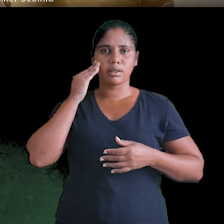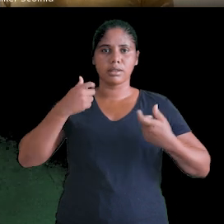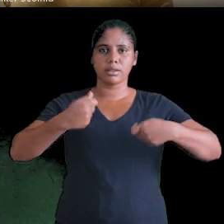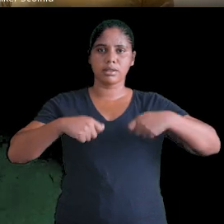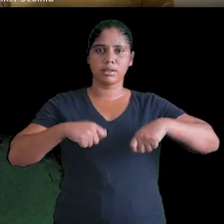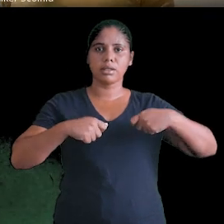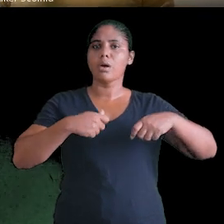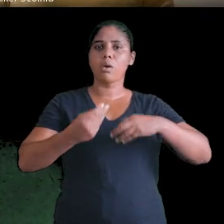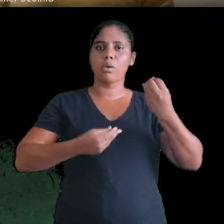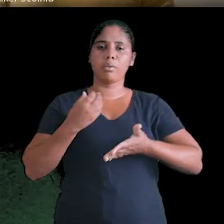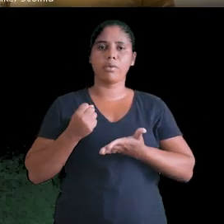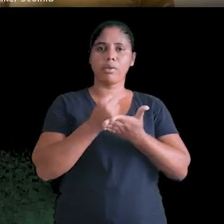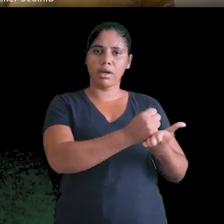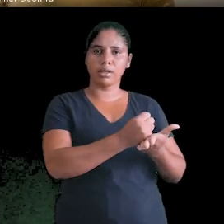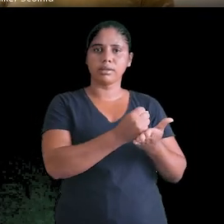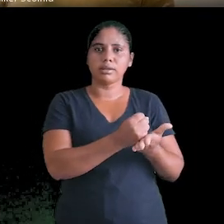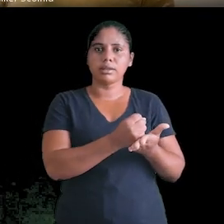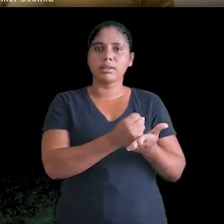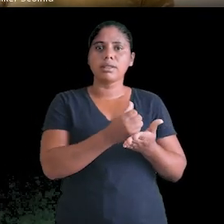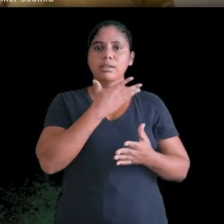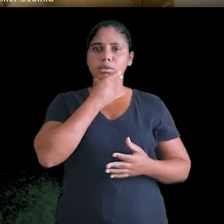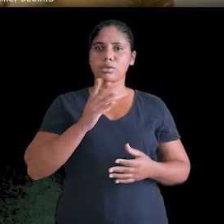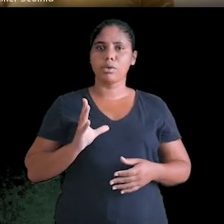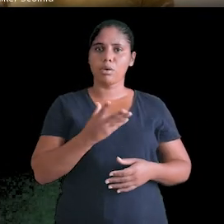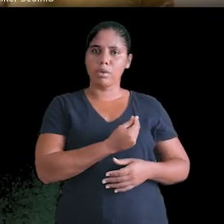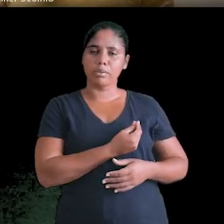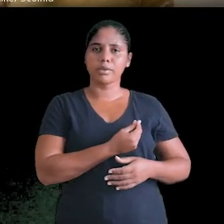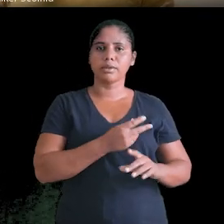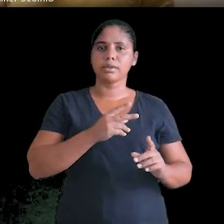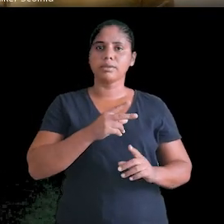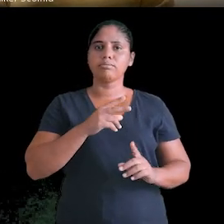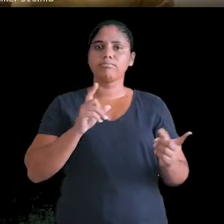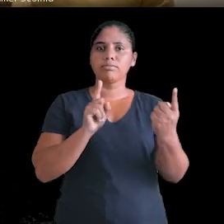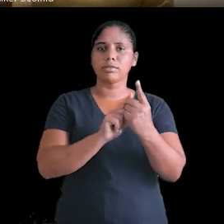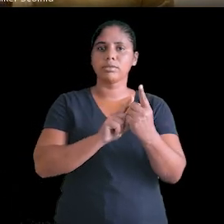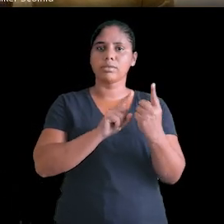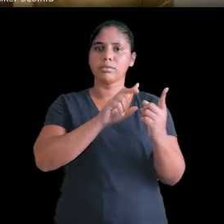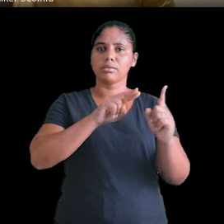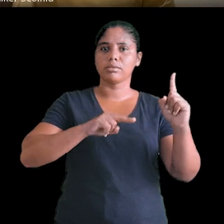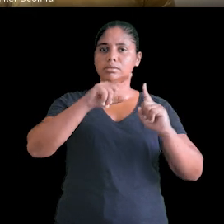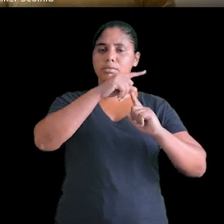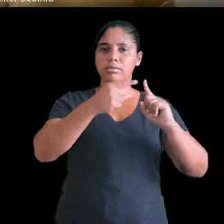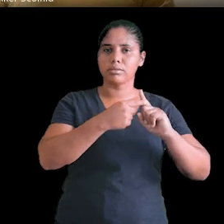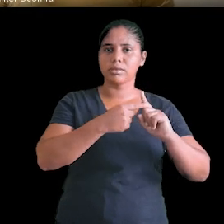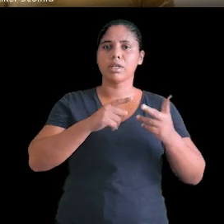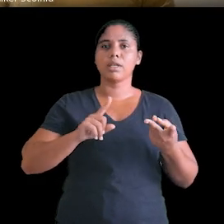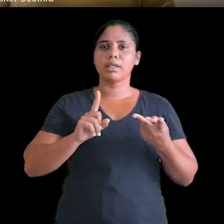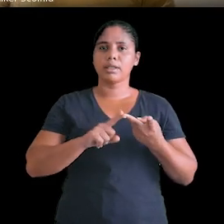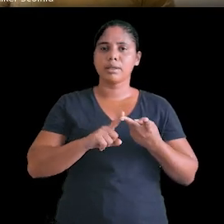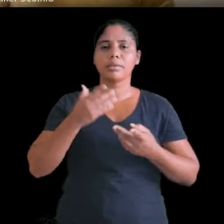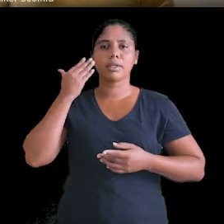transmasculinas durante a gestação, entender as complexidades da harmonização com testosterona de pessoas transmasculinas